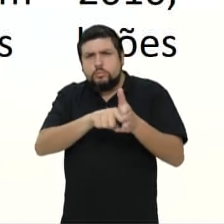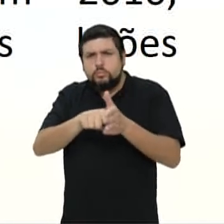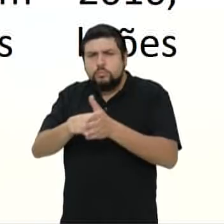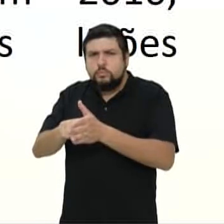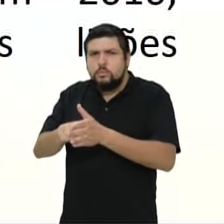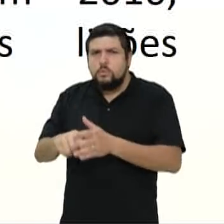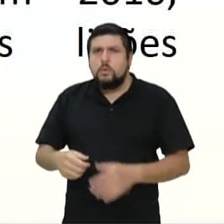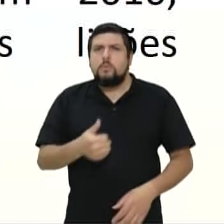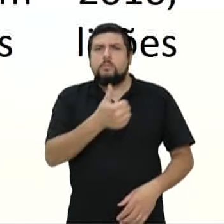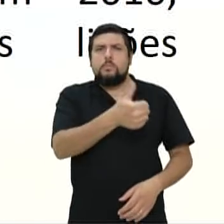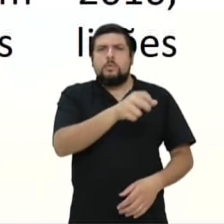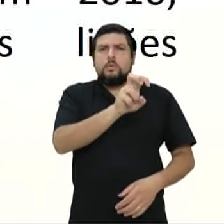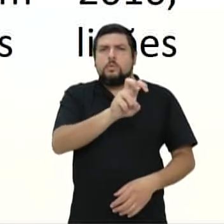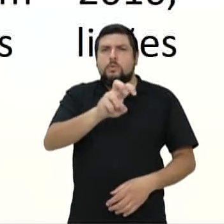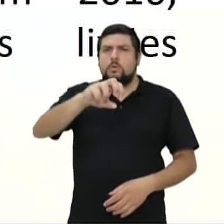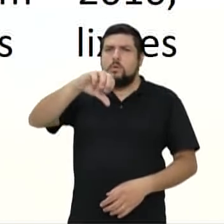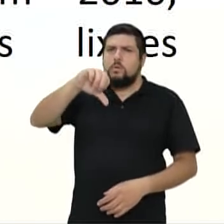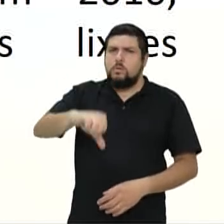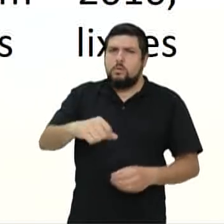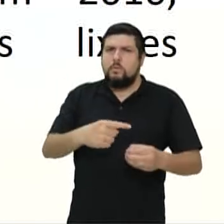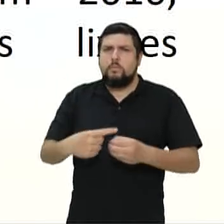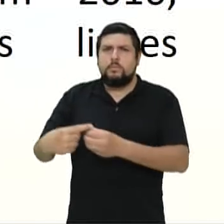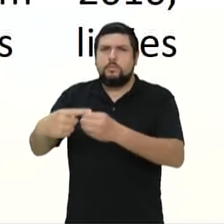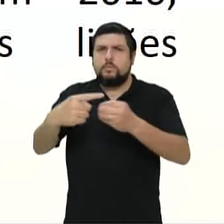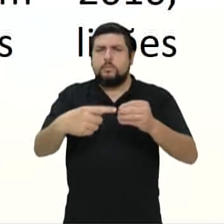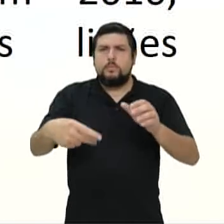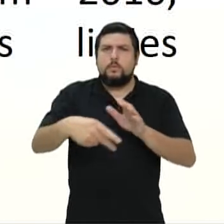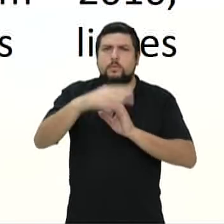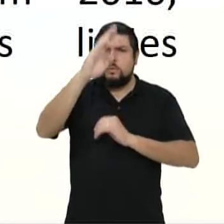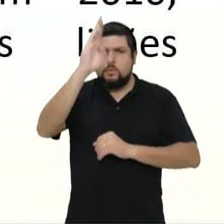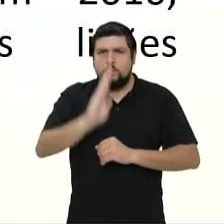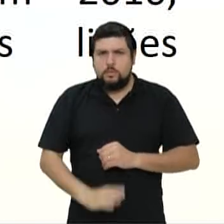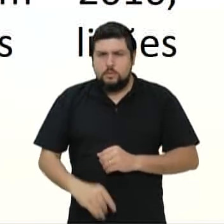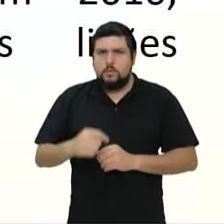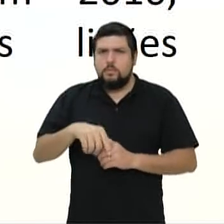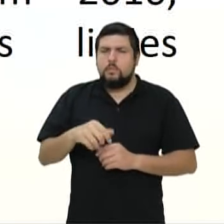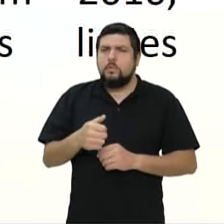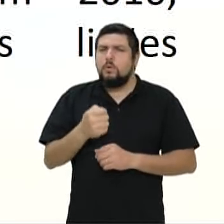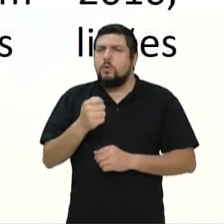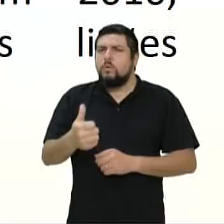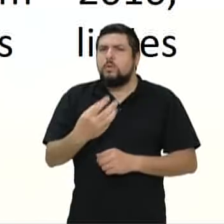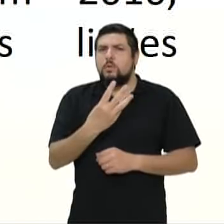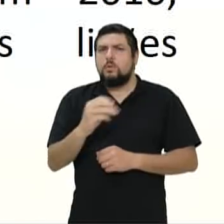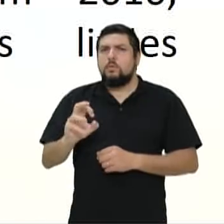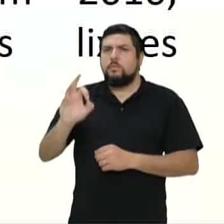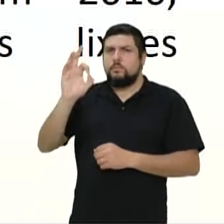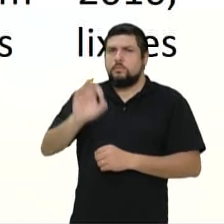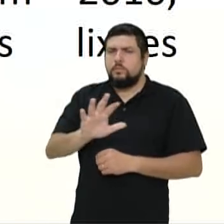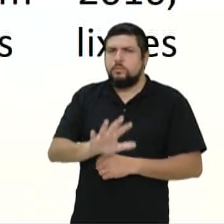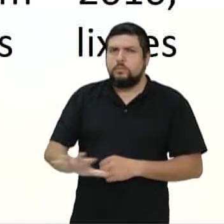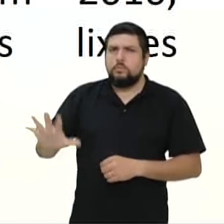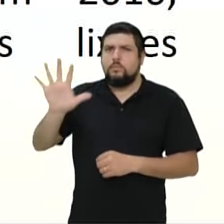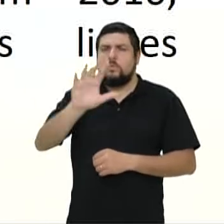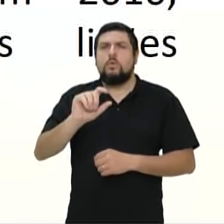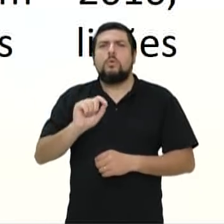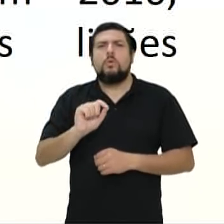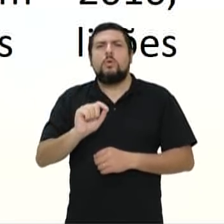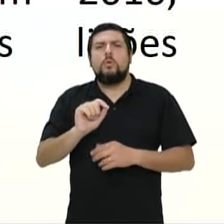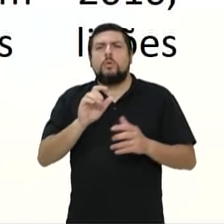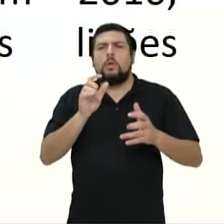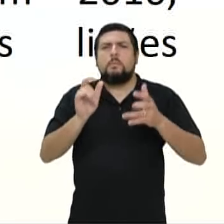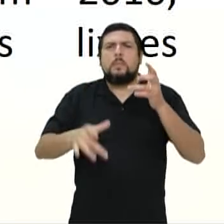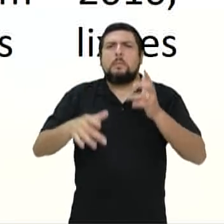1.559 municípios brasileiros, quase 30% do total, recorrem aos lixões